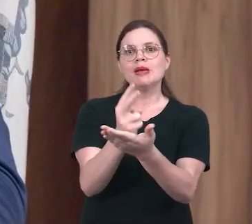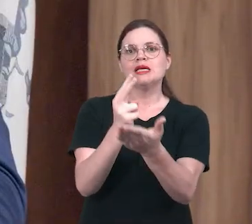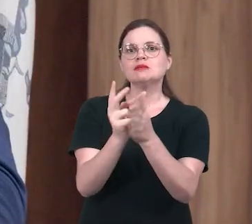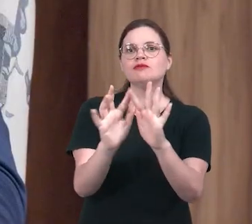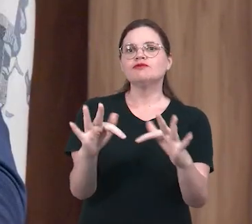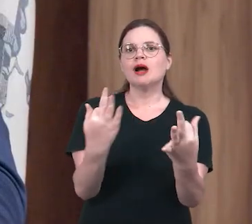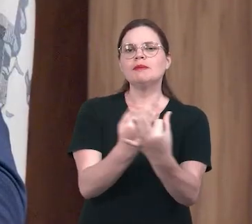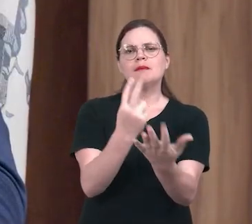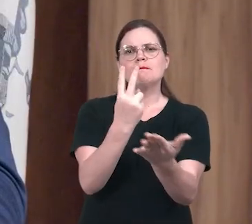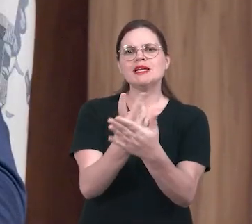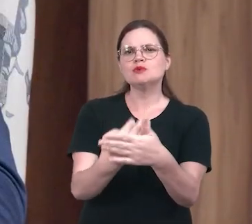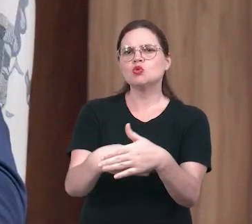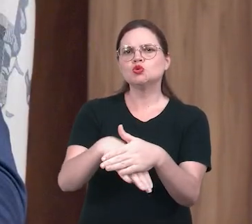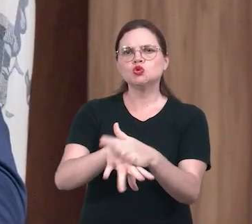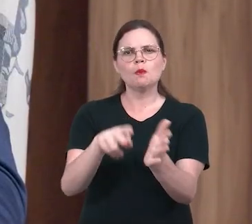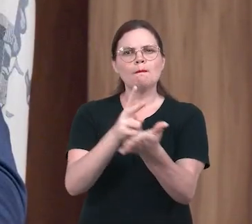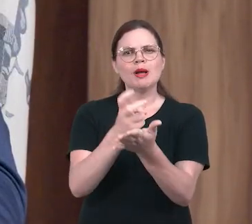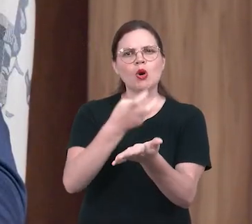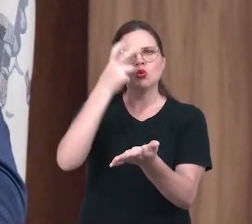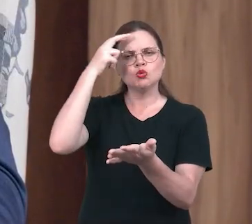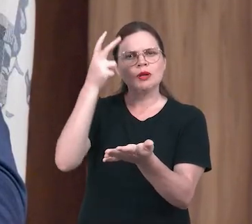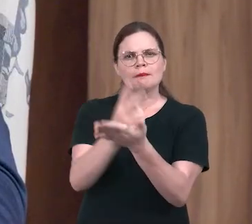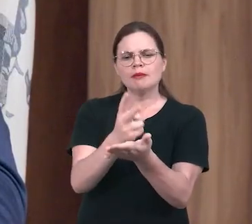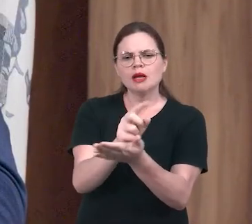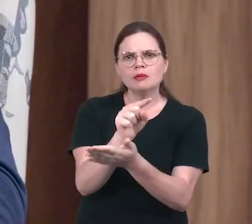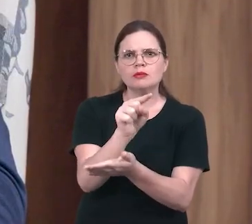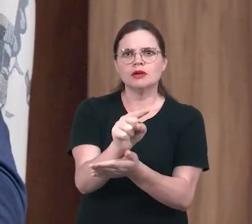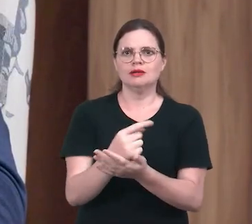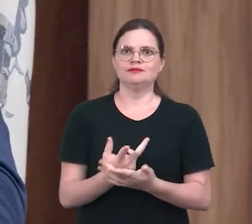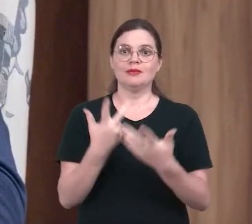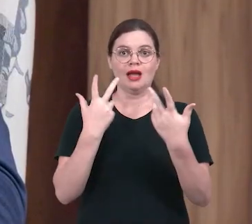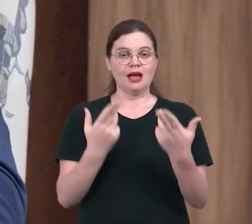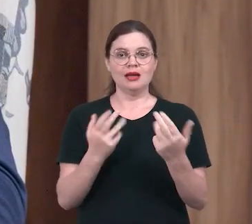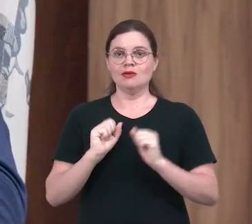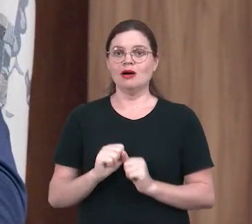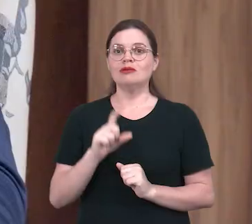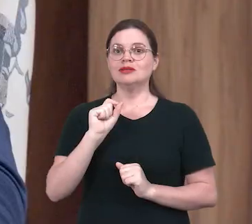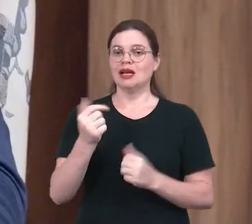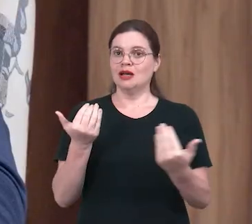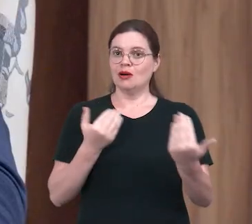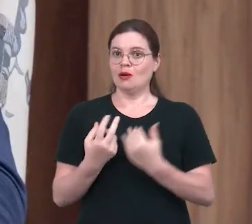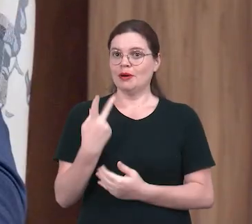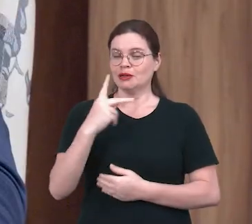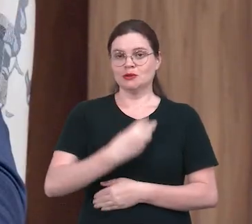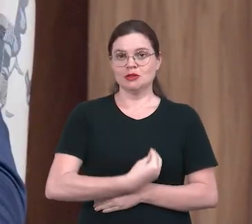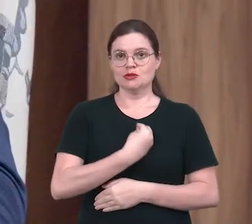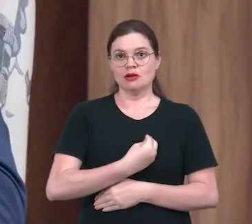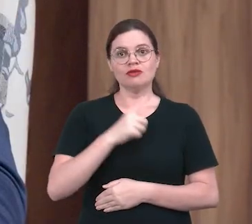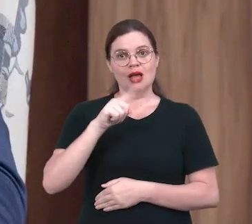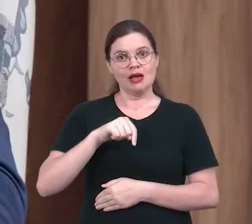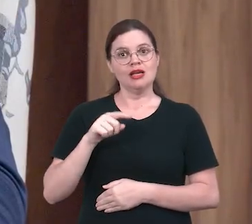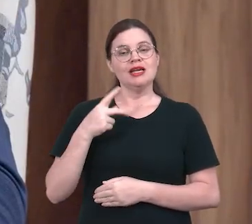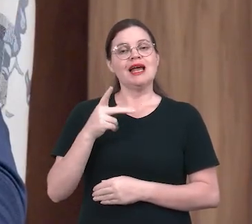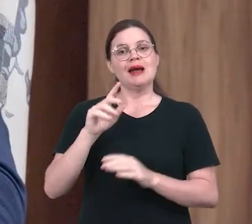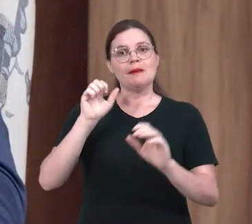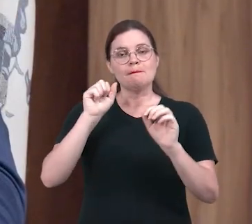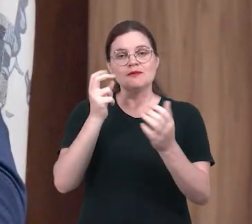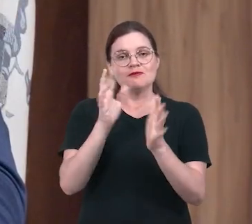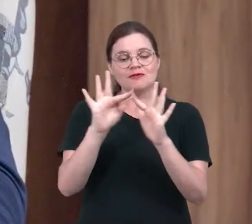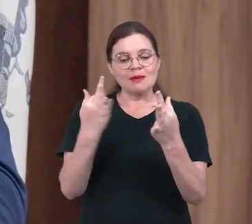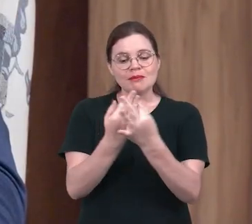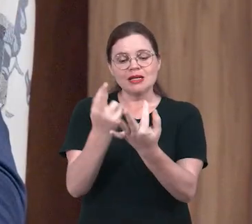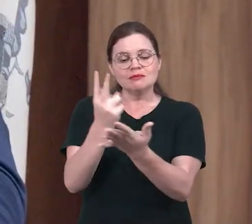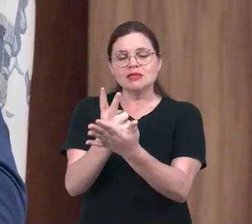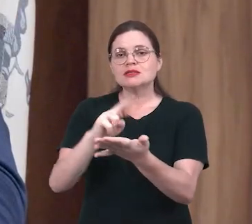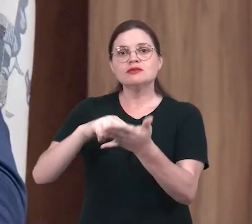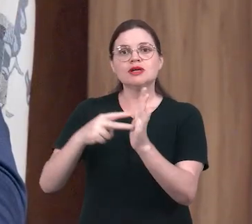ouvindo, e sempre tem, a sua bênção está na parentela. Deus tem um servo de Deus para você, tem uma serva de Deus